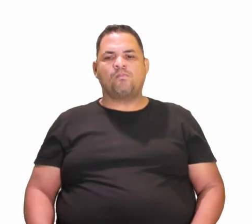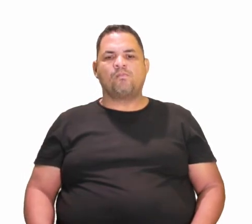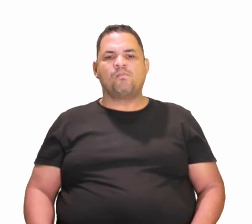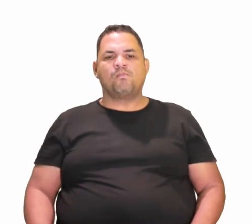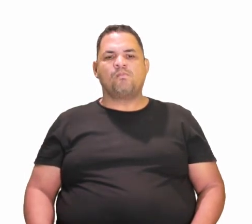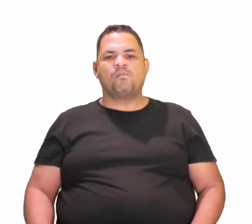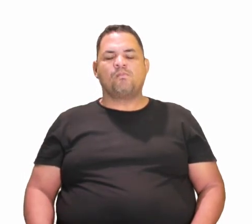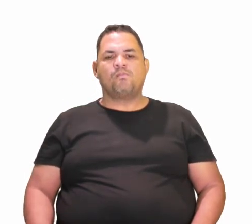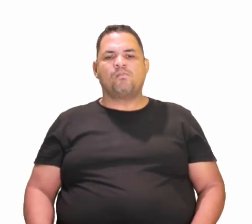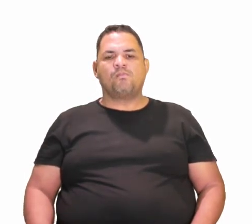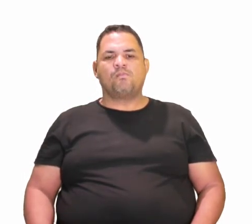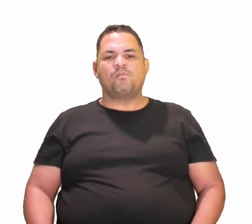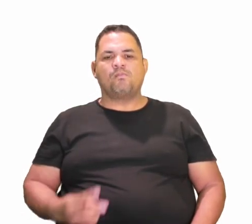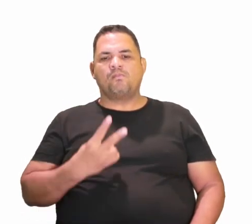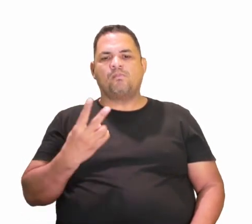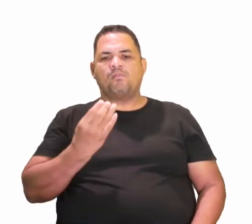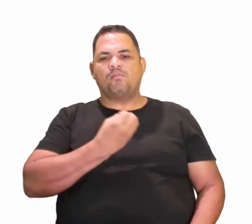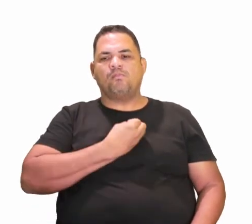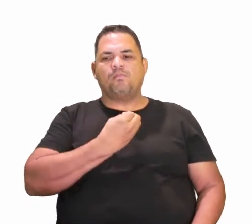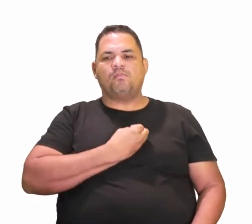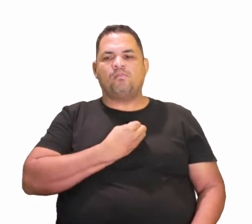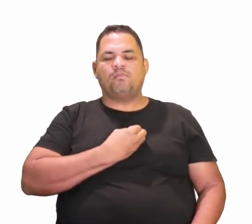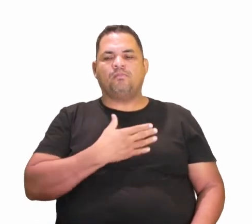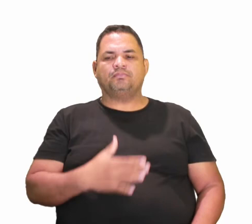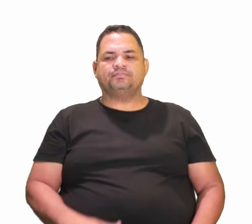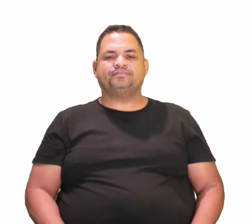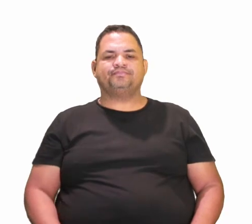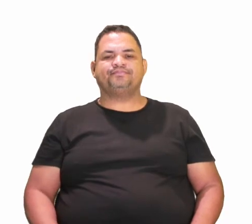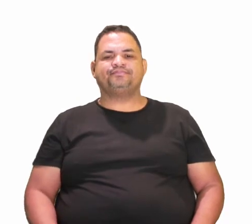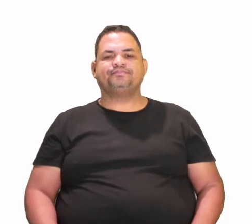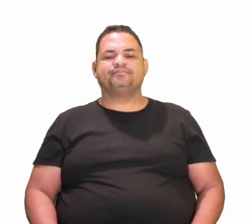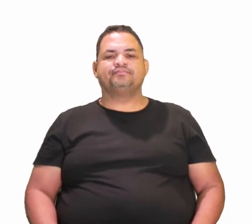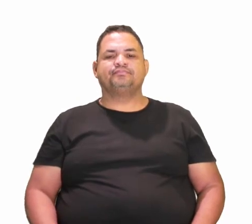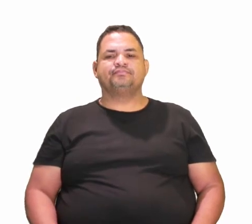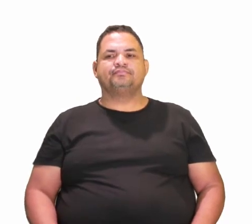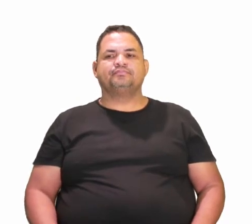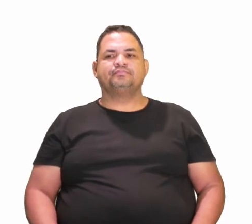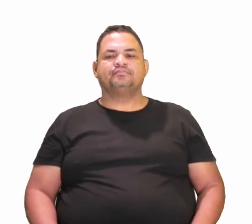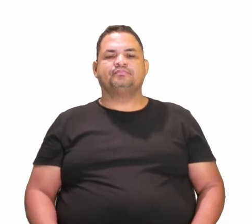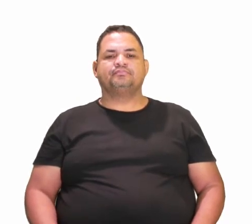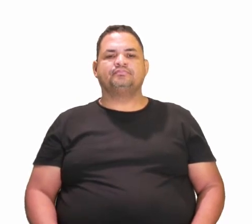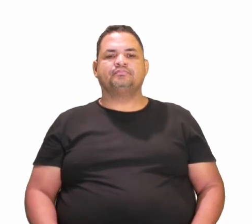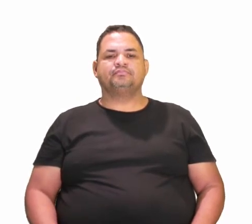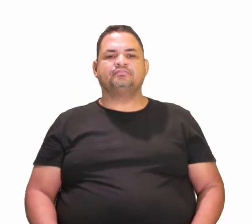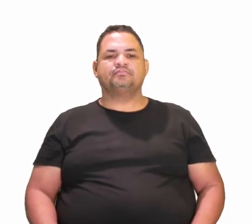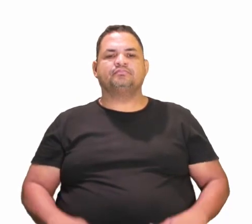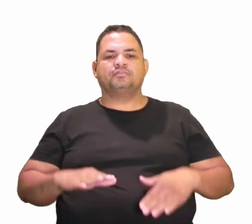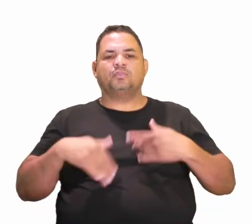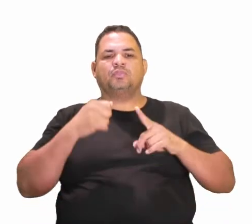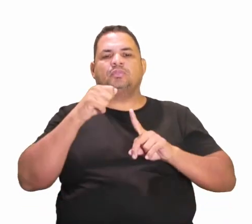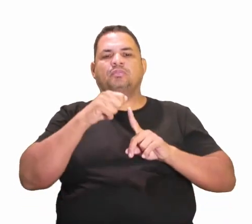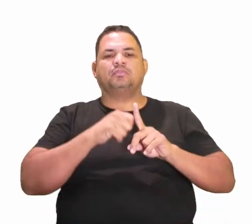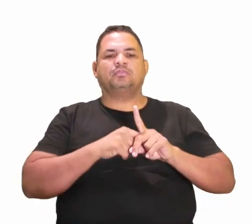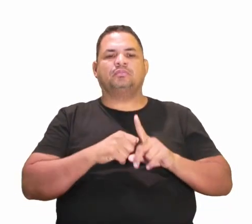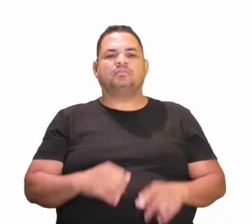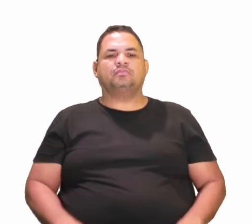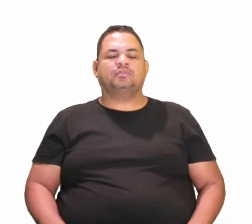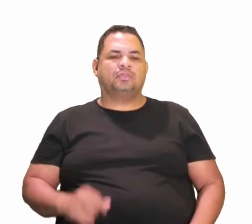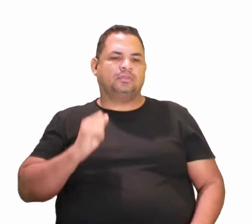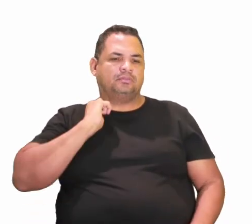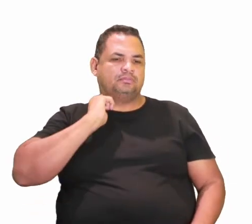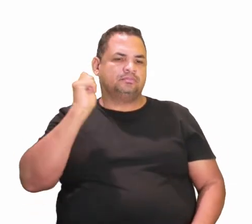quando você tá lidando com esses dois números tá como eu falei para vocês lá na aula it que mês é esse